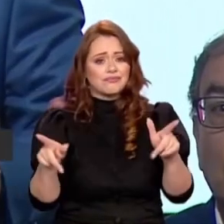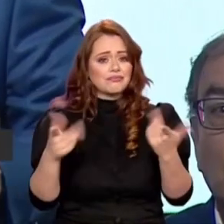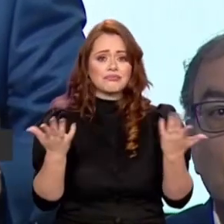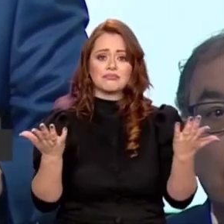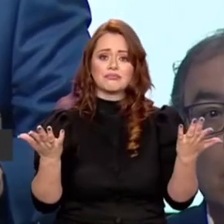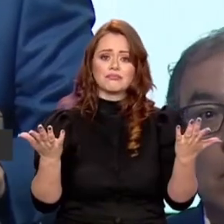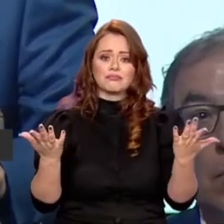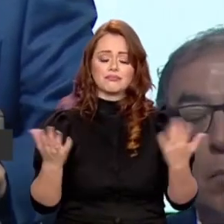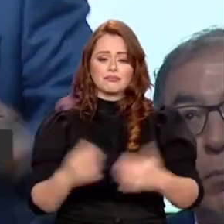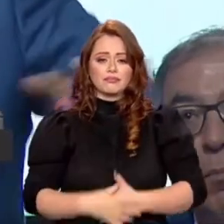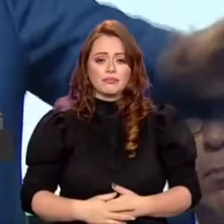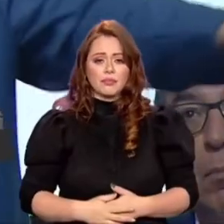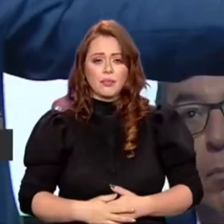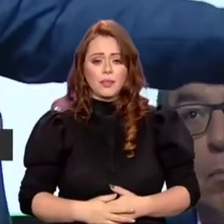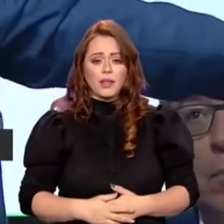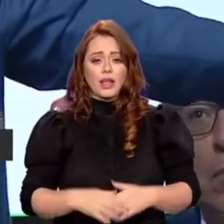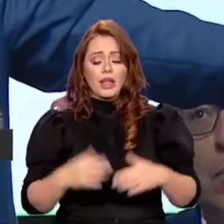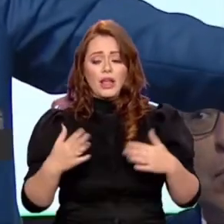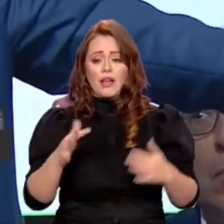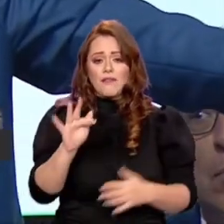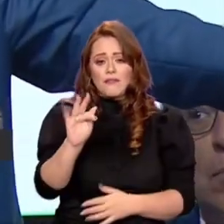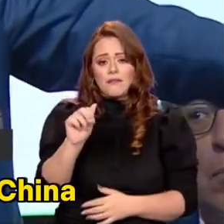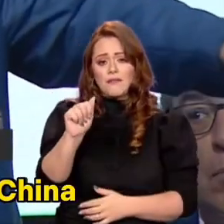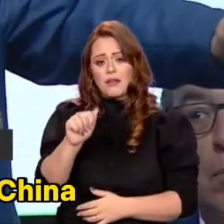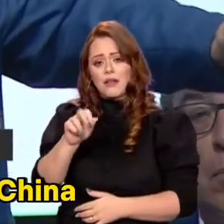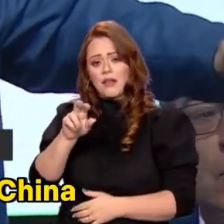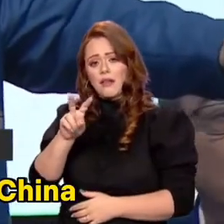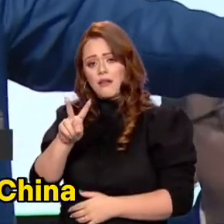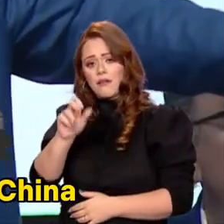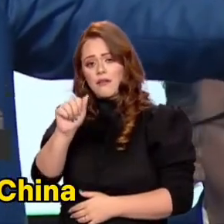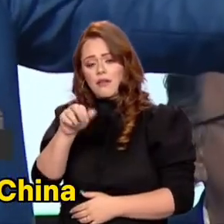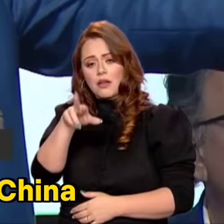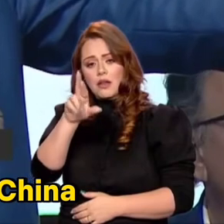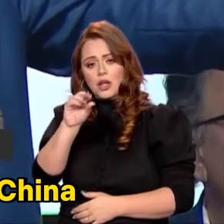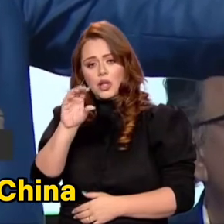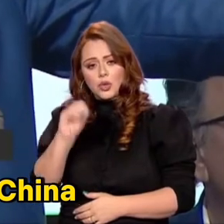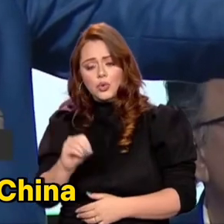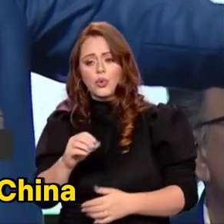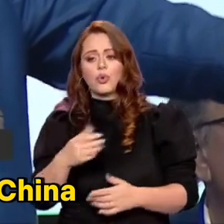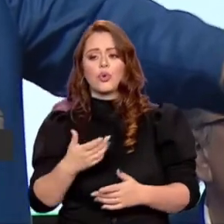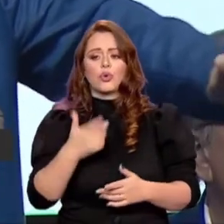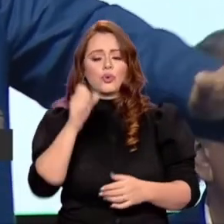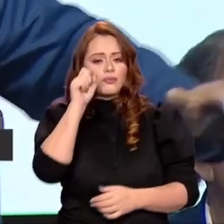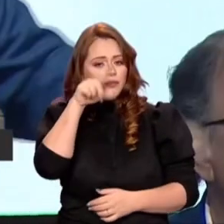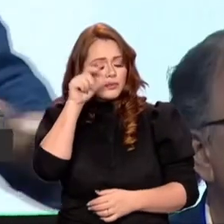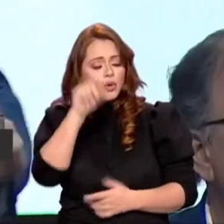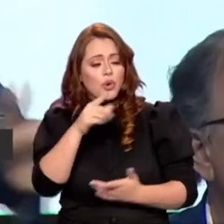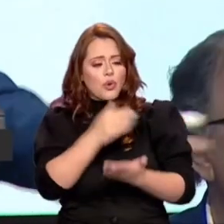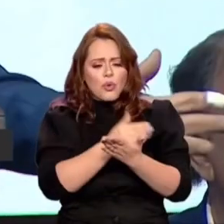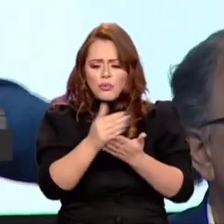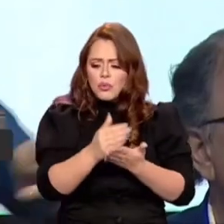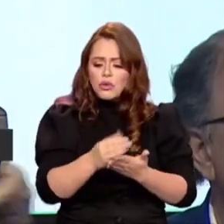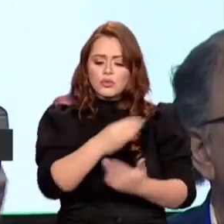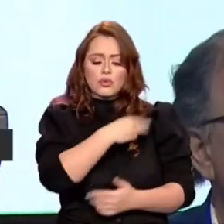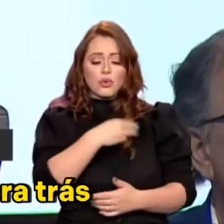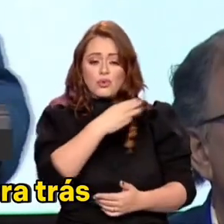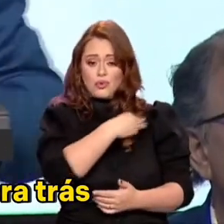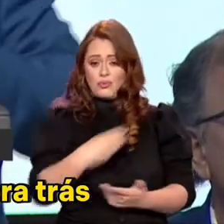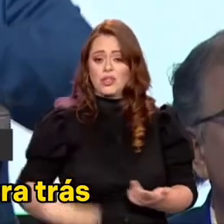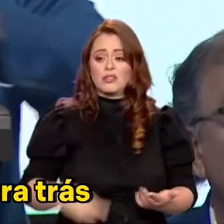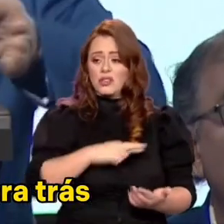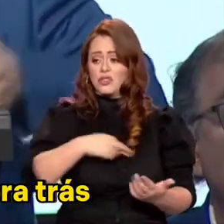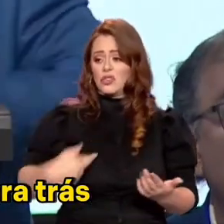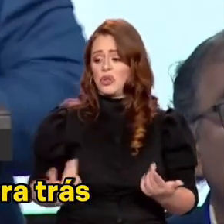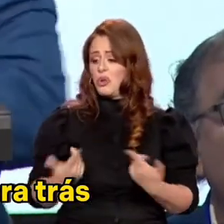fora de data. O coitado do Fávaro conversou com o ministro da Agricultura da China e falou, não dá para fazer nada, porque